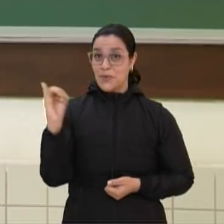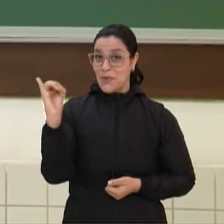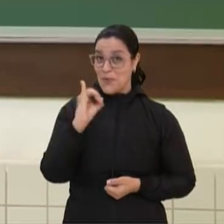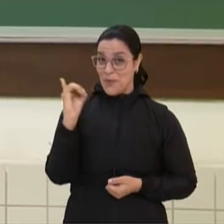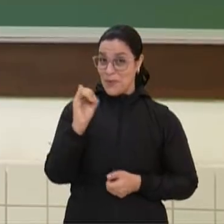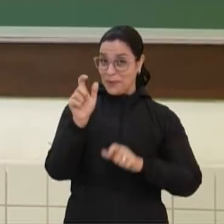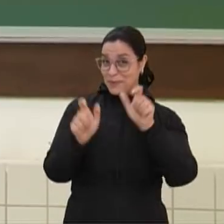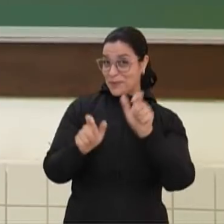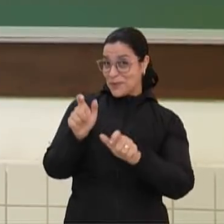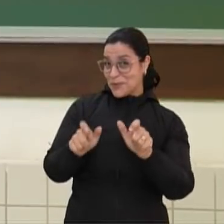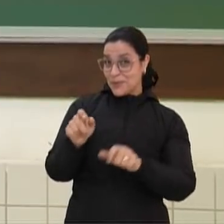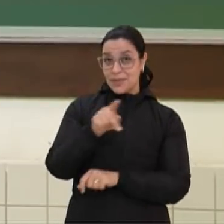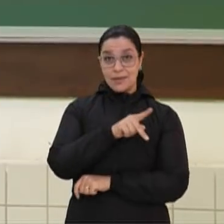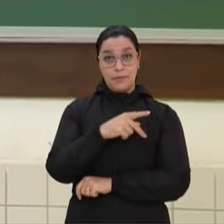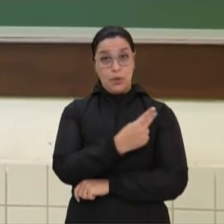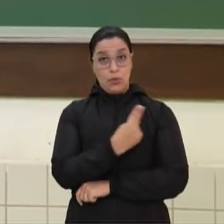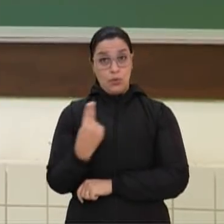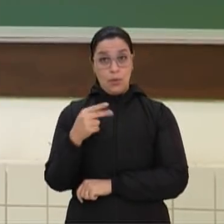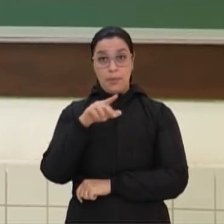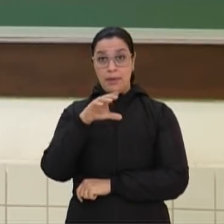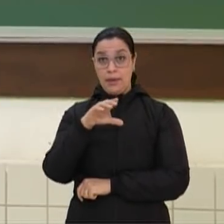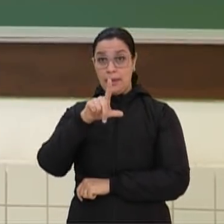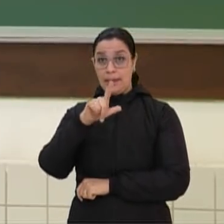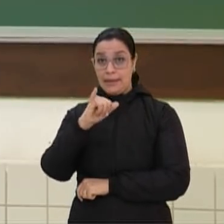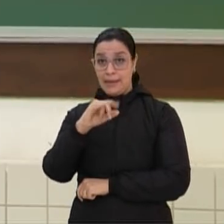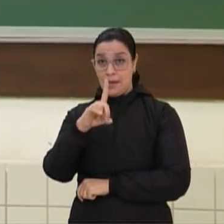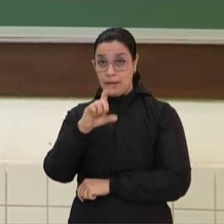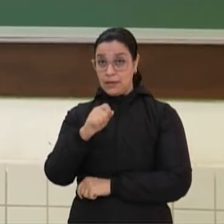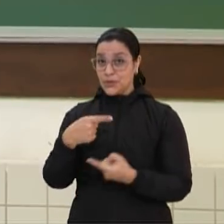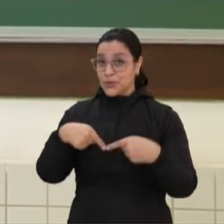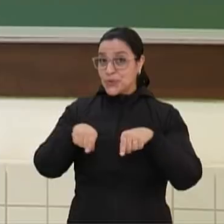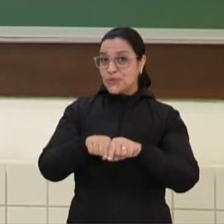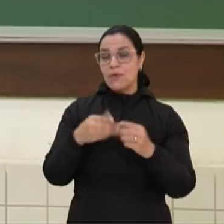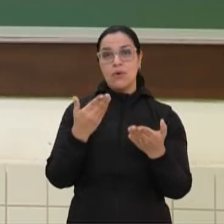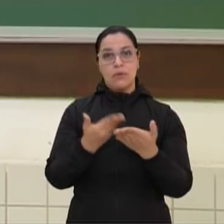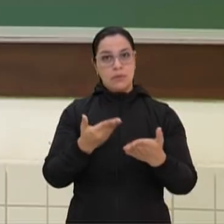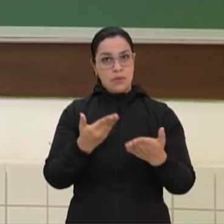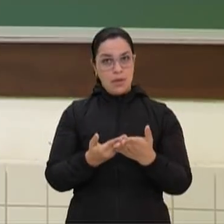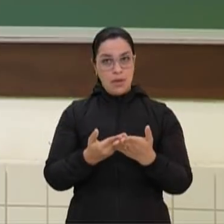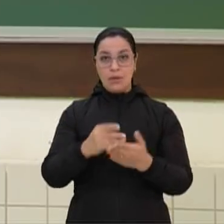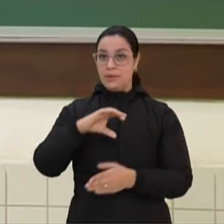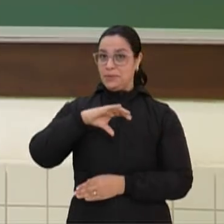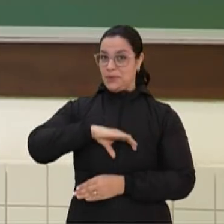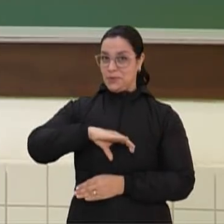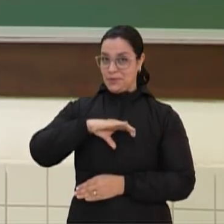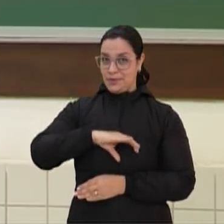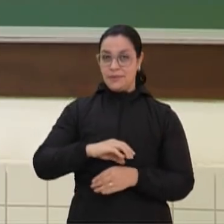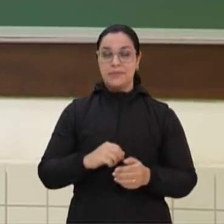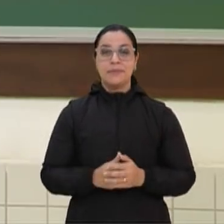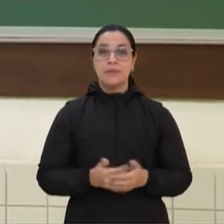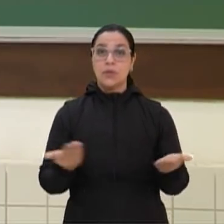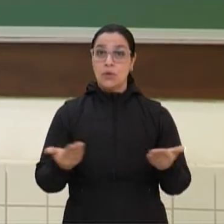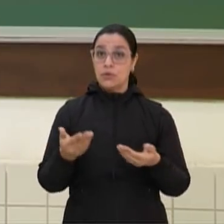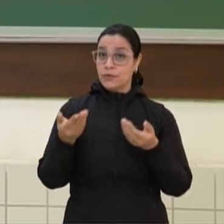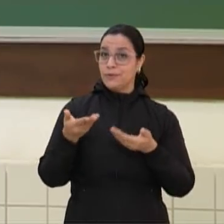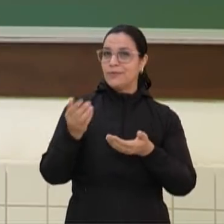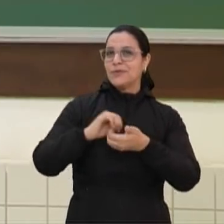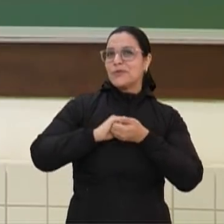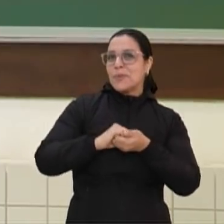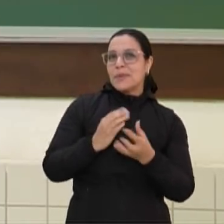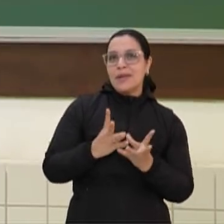Oi, gente! Sou a professora Cleide, mais uma vez aqui com vocês para mais uma aula de língua portuguesa. Quero cumprimentar